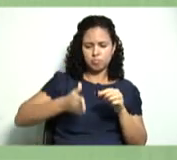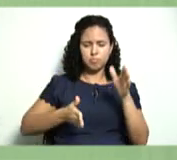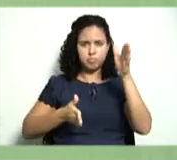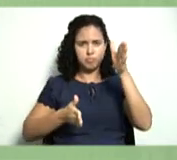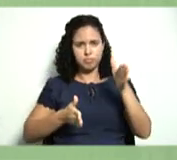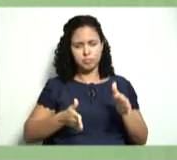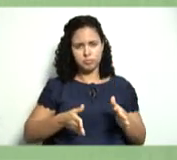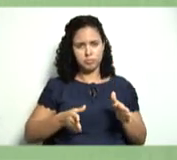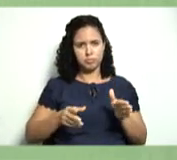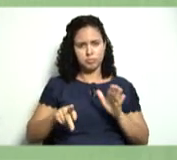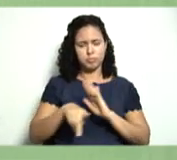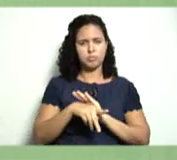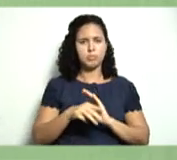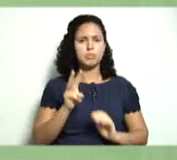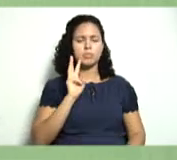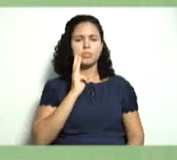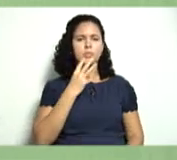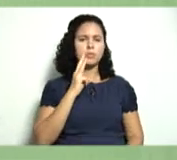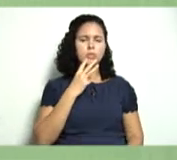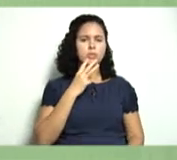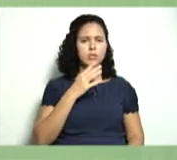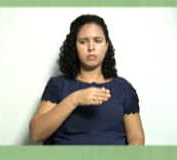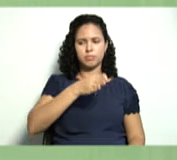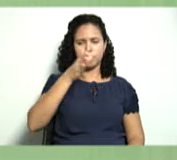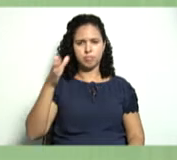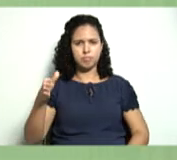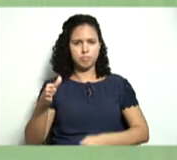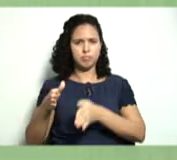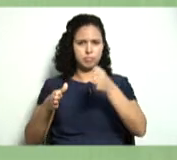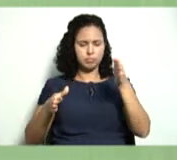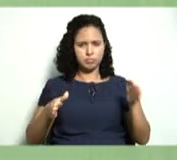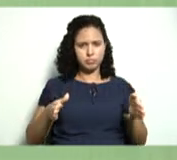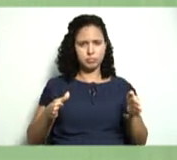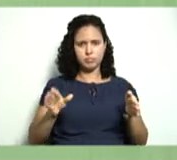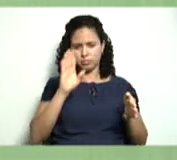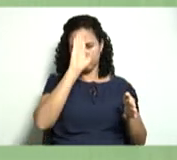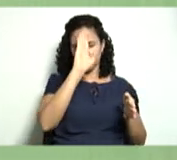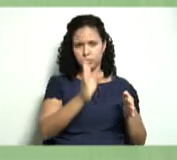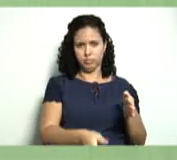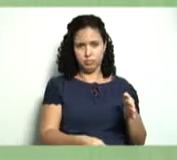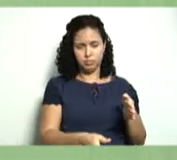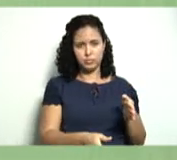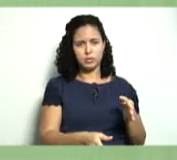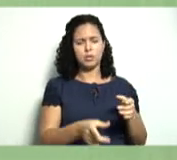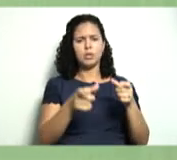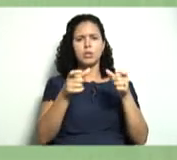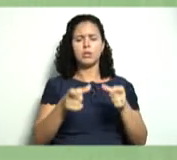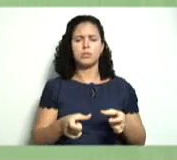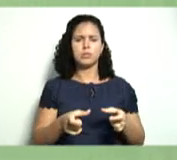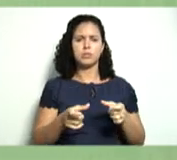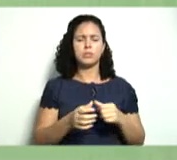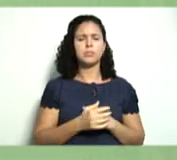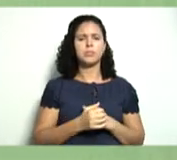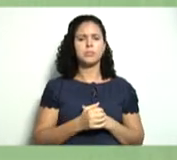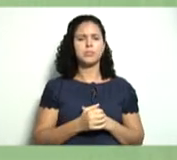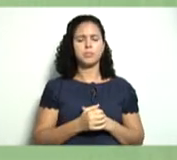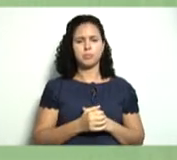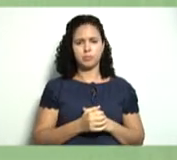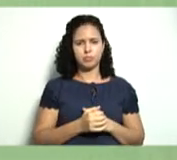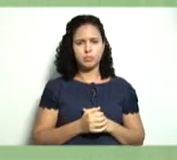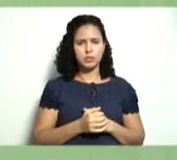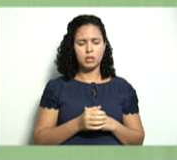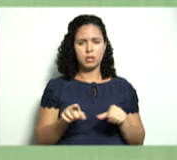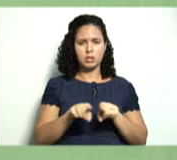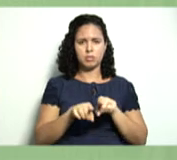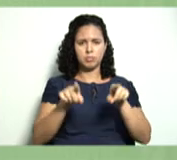lembra da guia onde que tem o alinhamento esquerdo onde tem um alinhamento centralizado onde que tem um alinhamento direito eo